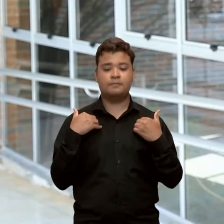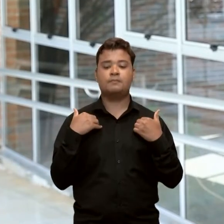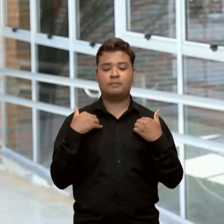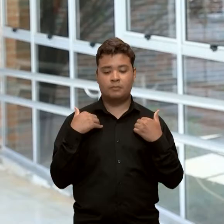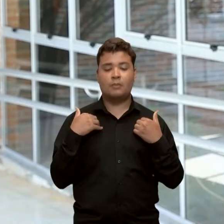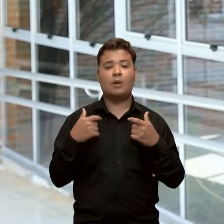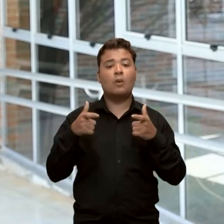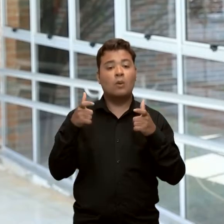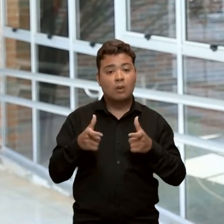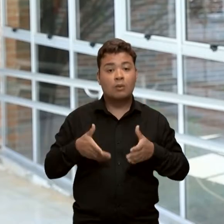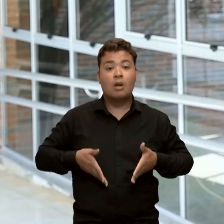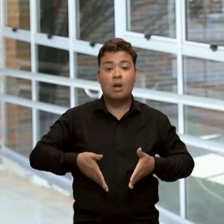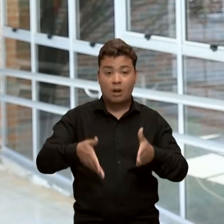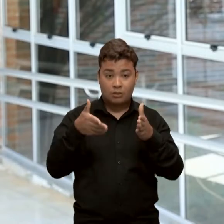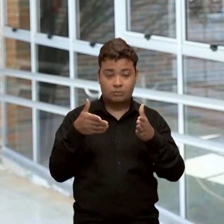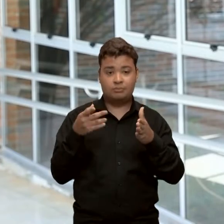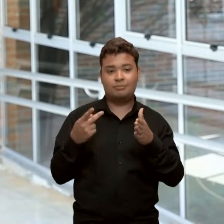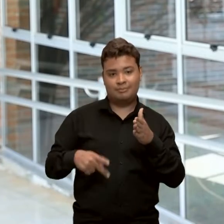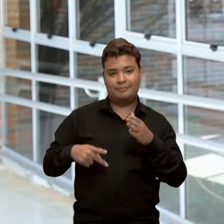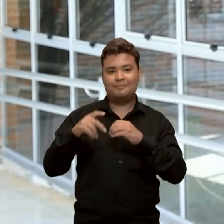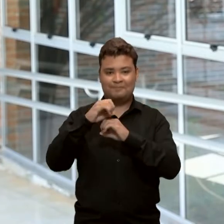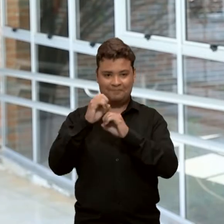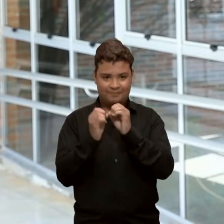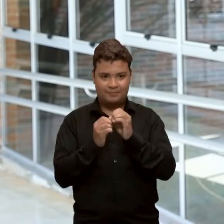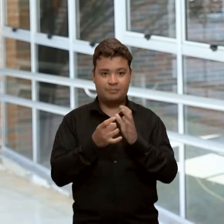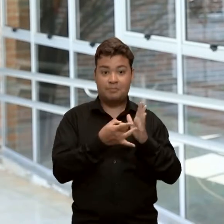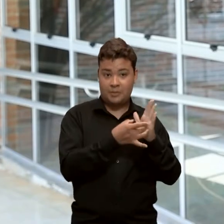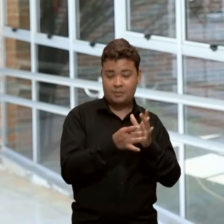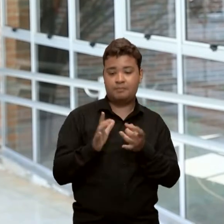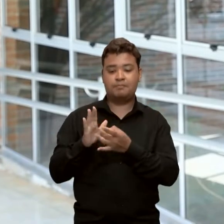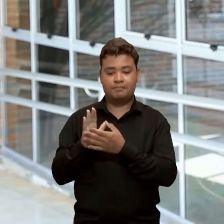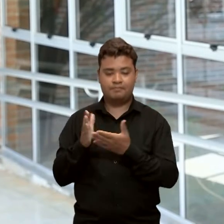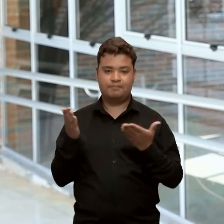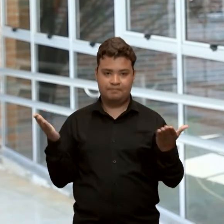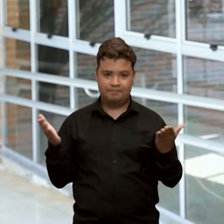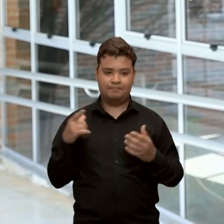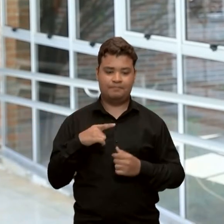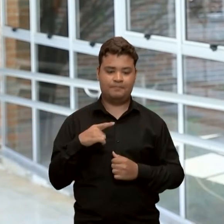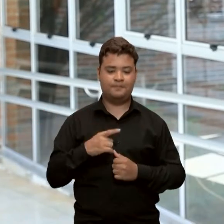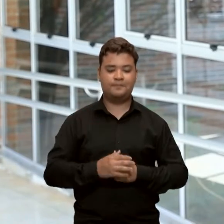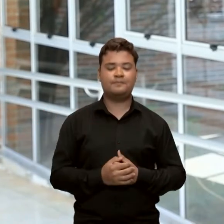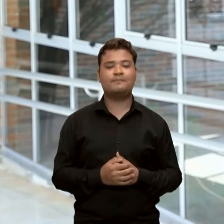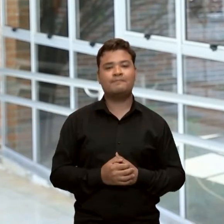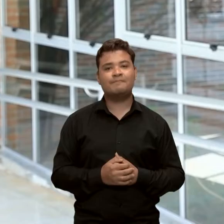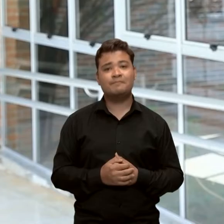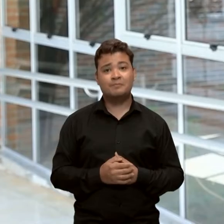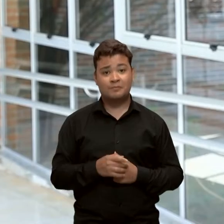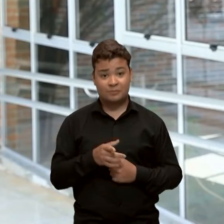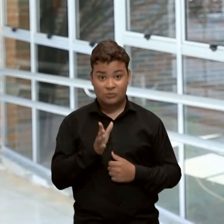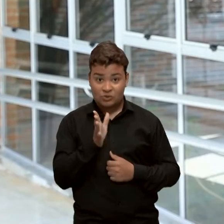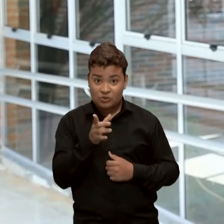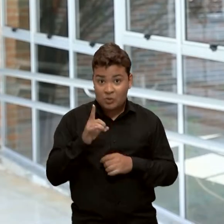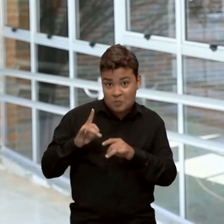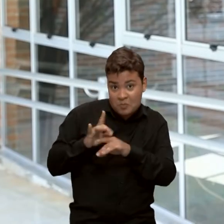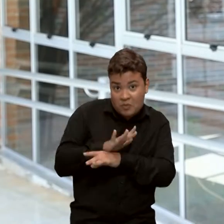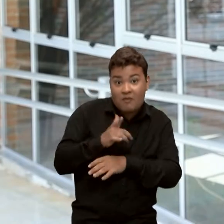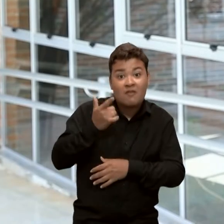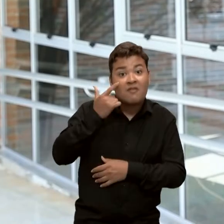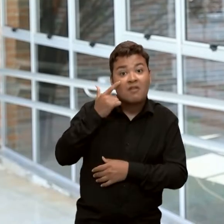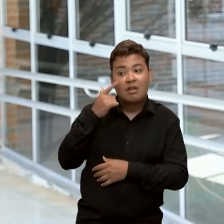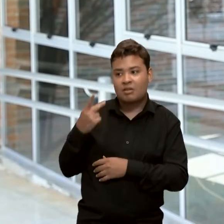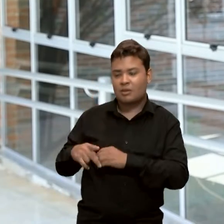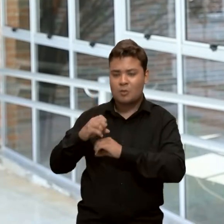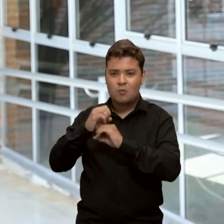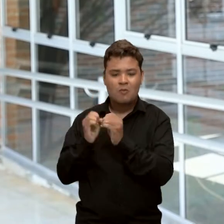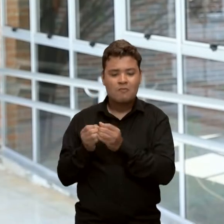corredor de um prédio do UFG, que tem janelas de vidro dos dois lados. E aí, tá preparado para conferir comigo o que está